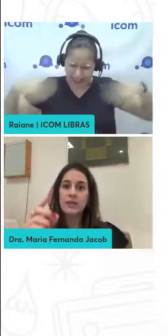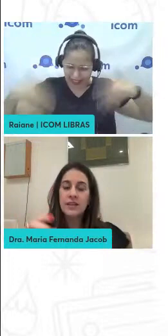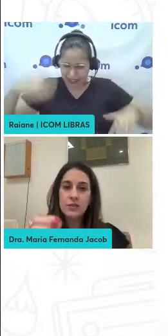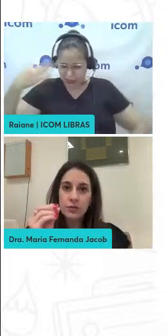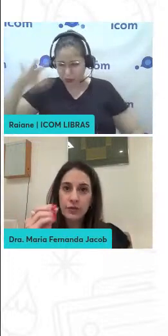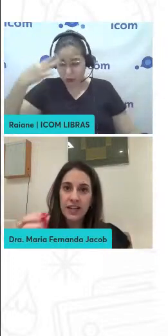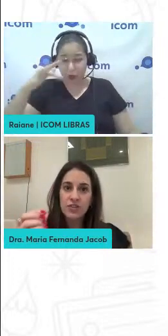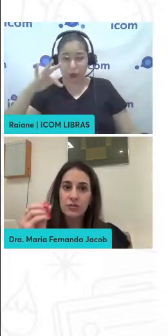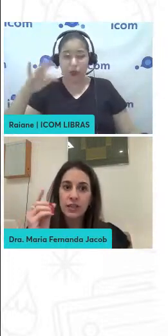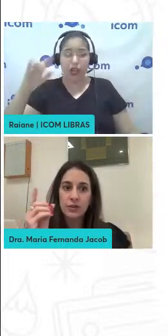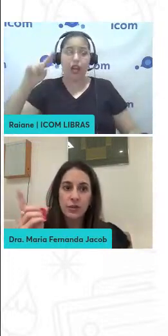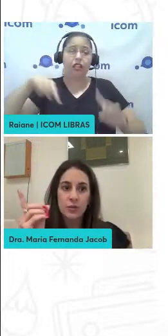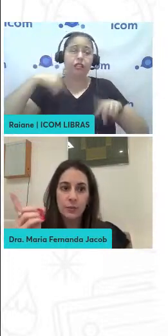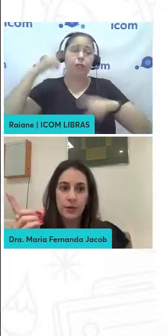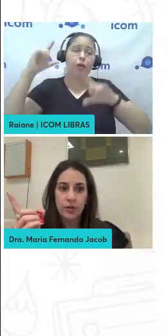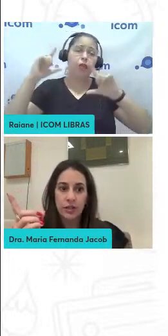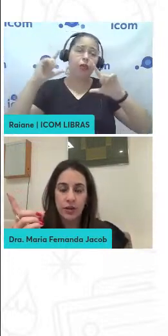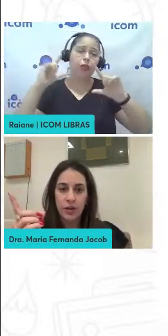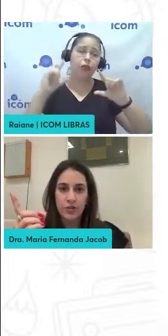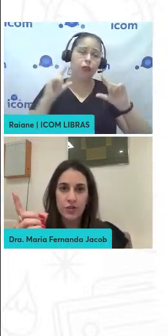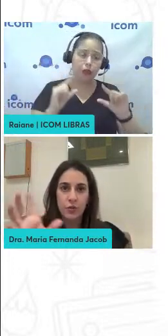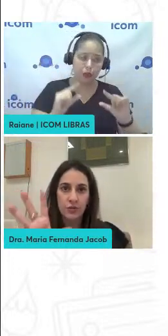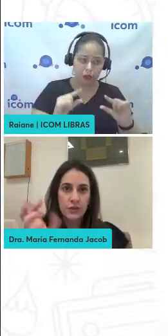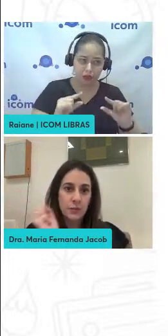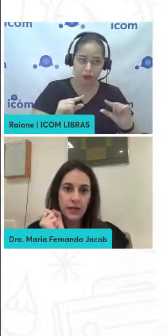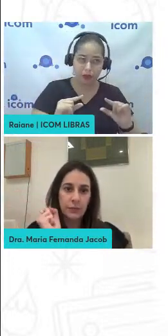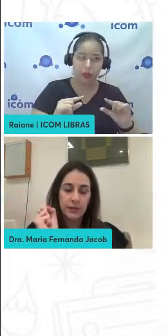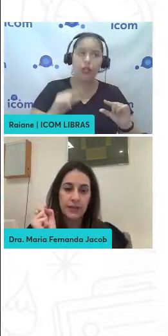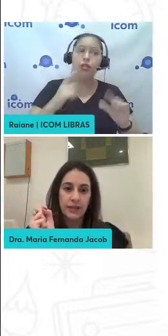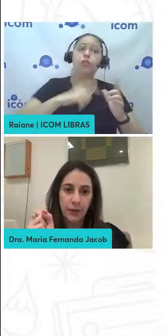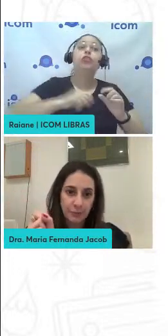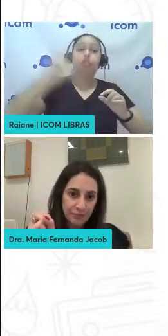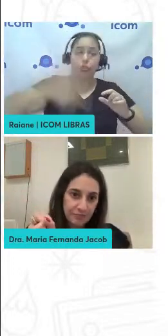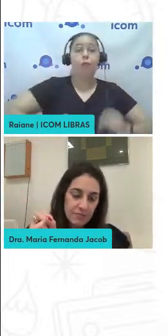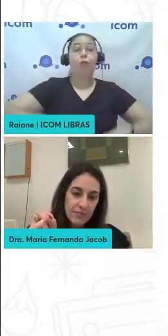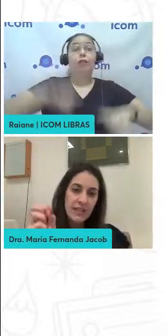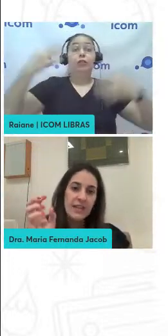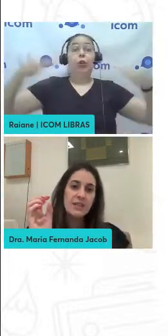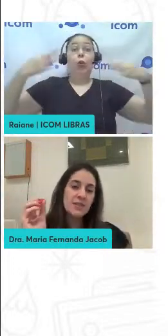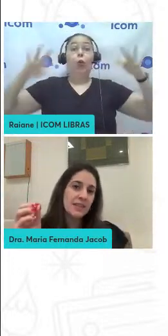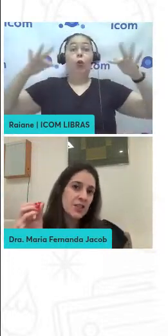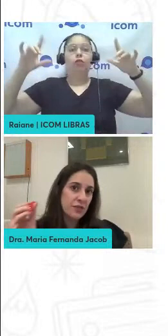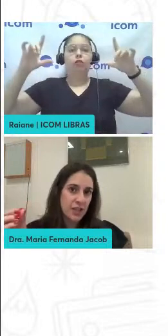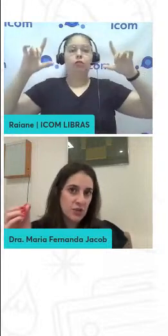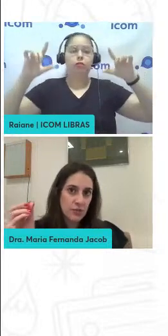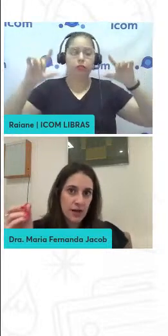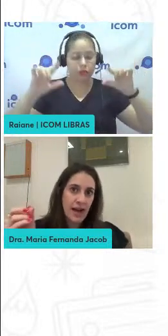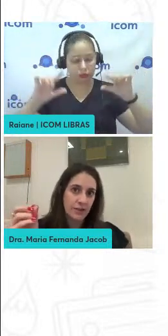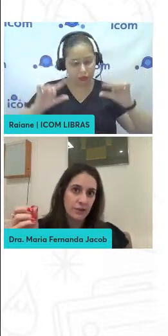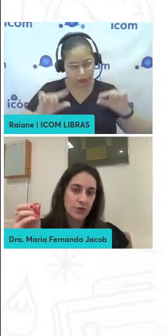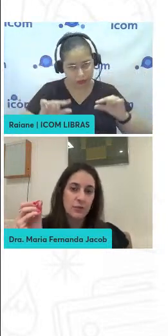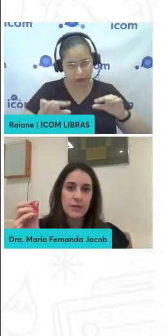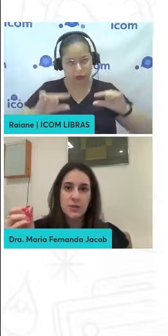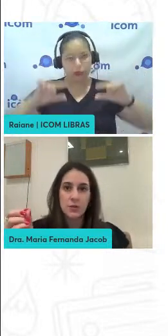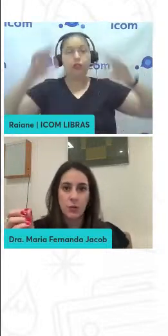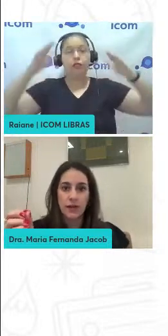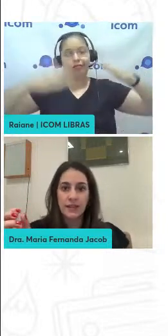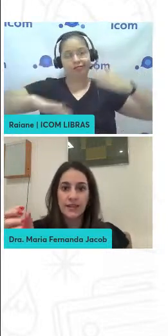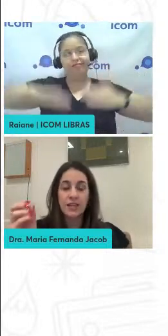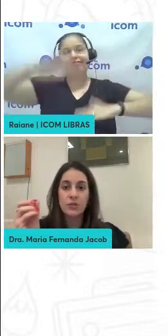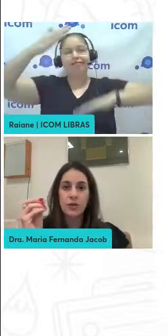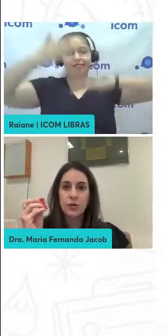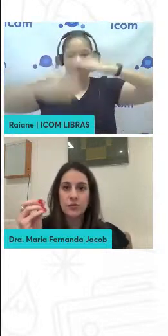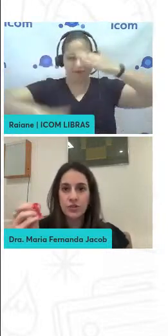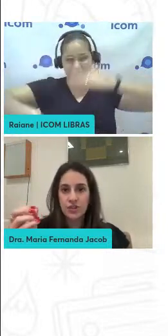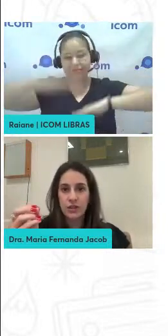comigo que isso vai ajudar no nosso prognóstico? Eu vou explicar por quê, ó. Se você está de frente a um caso de uma pessoa